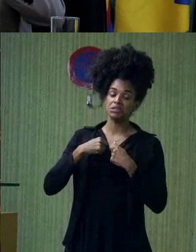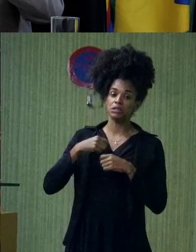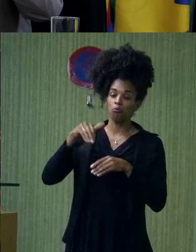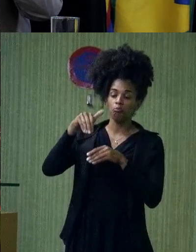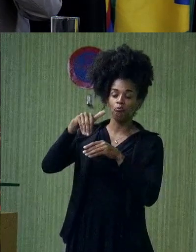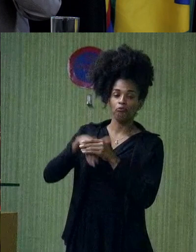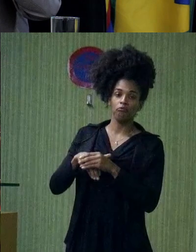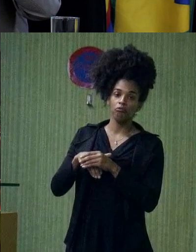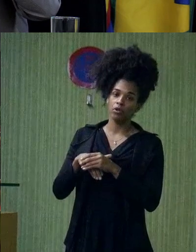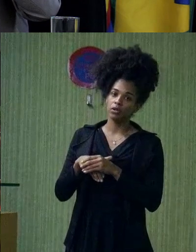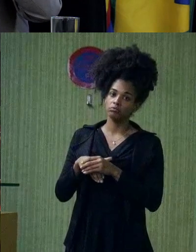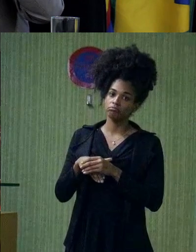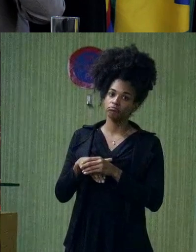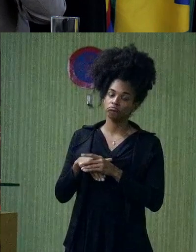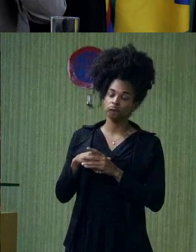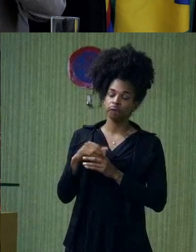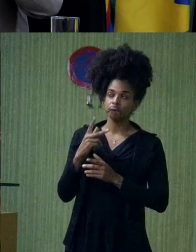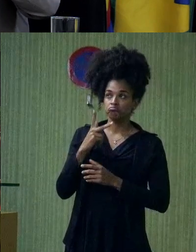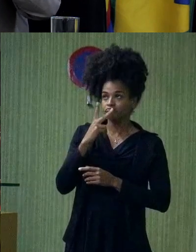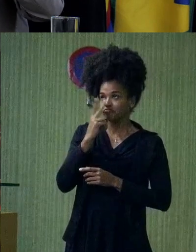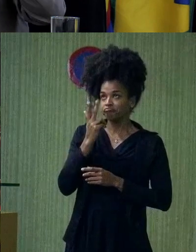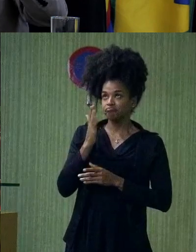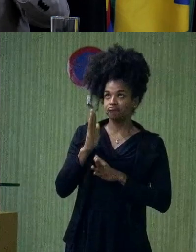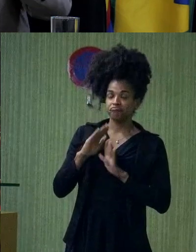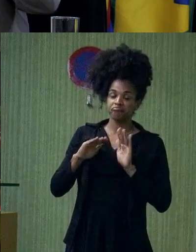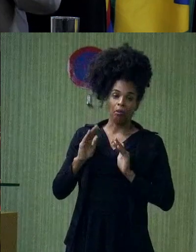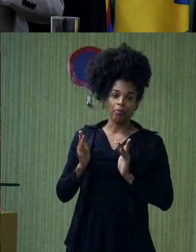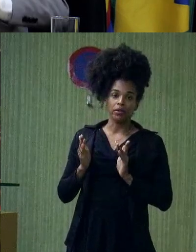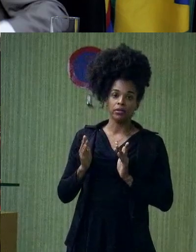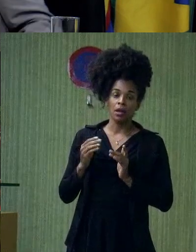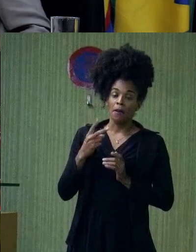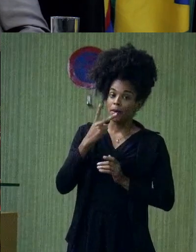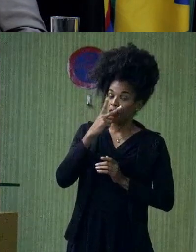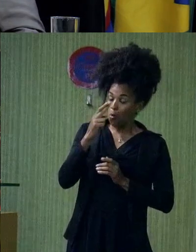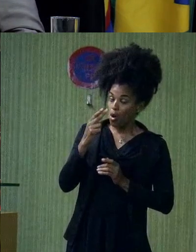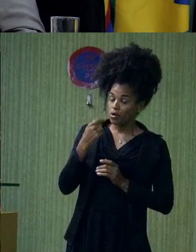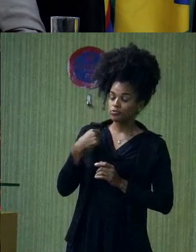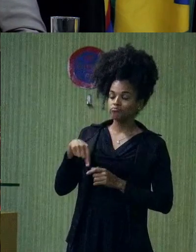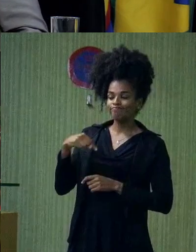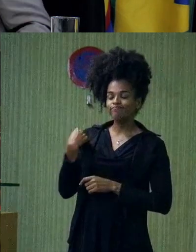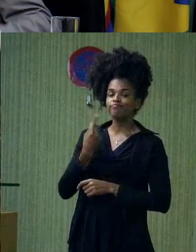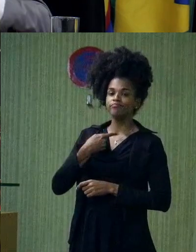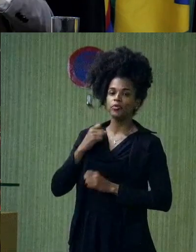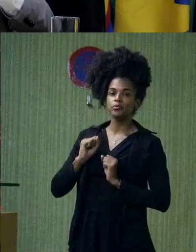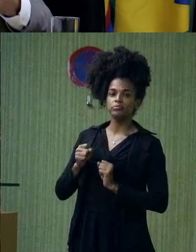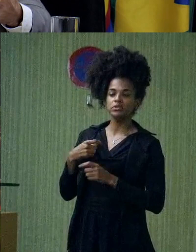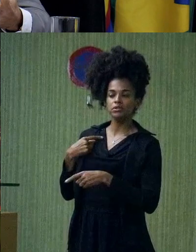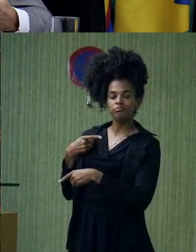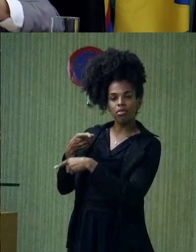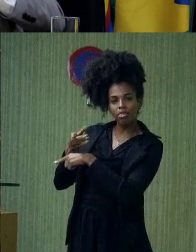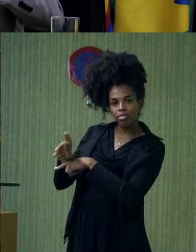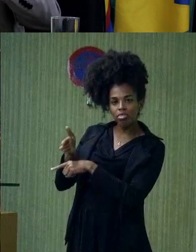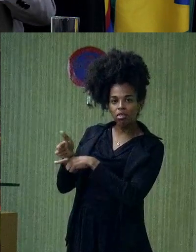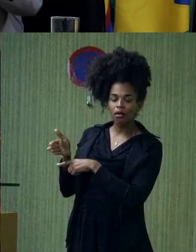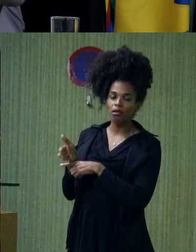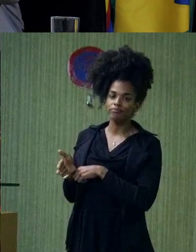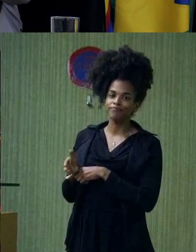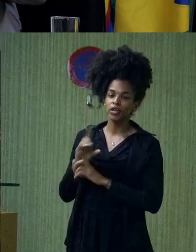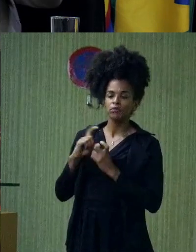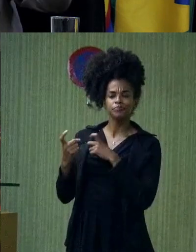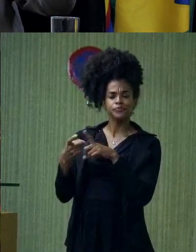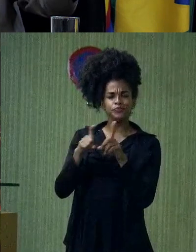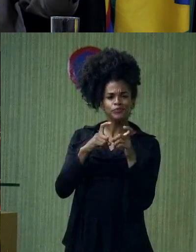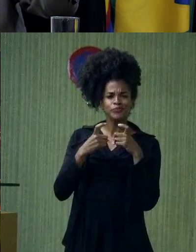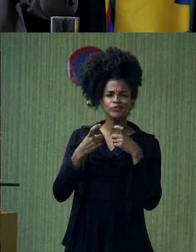eh sem eh eh independentemente disso a gente precisa estar lá né vendo as discussões as discussões quem